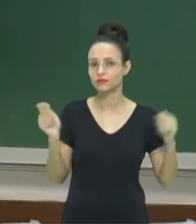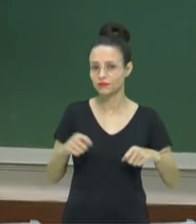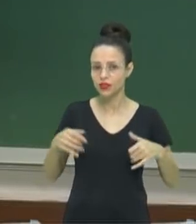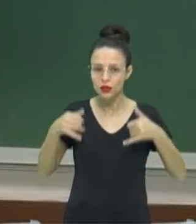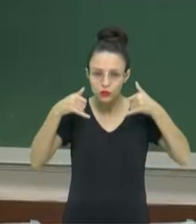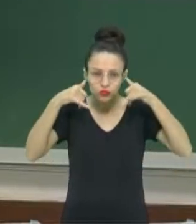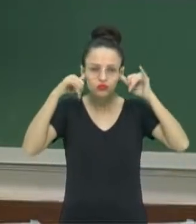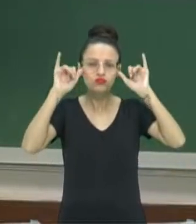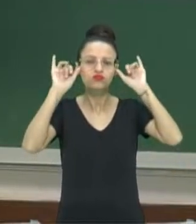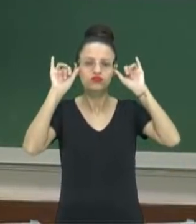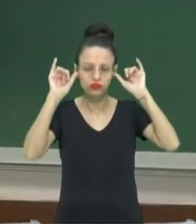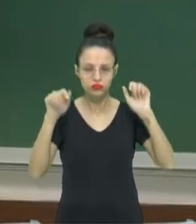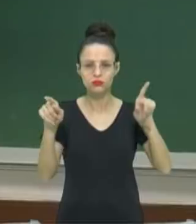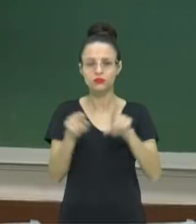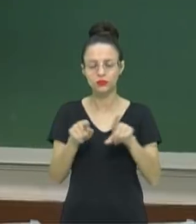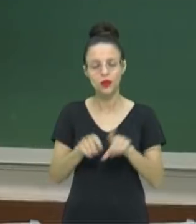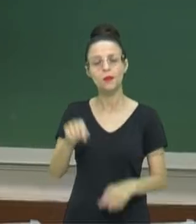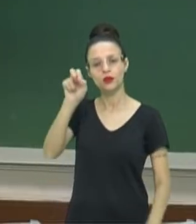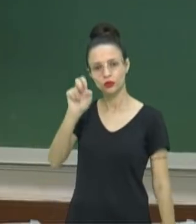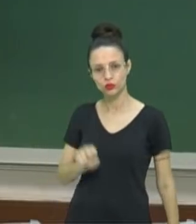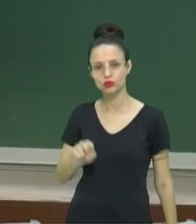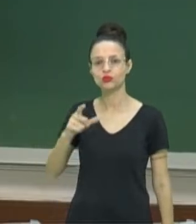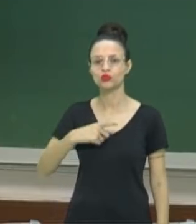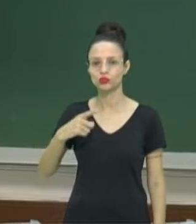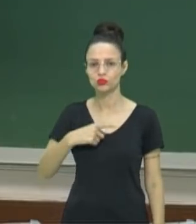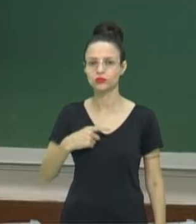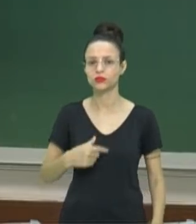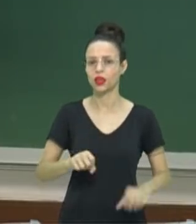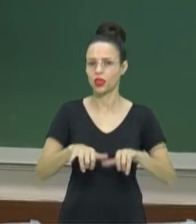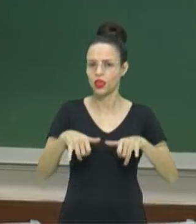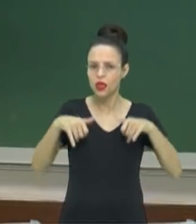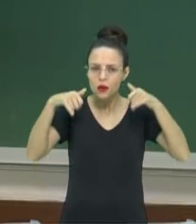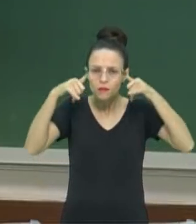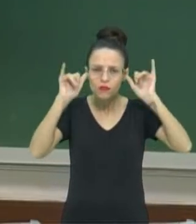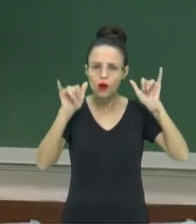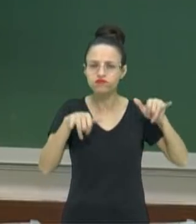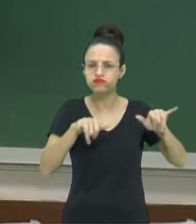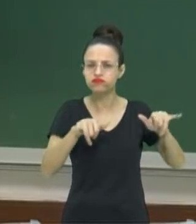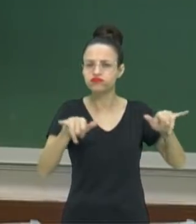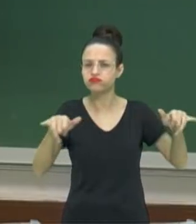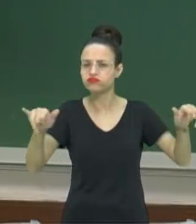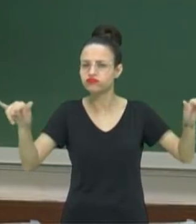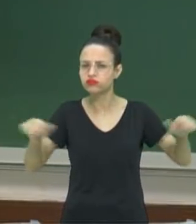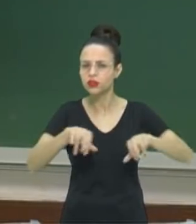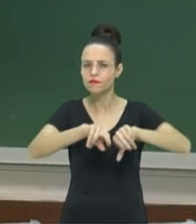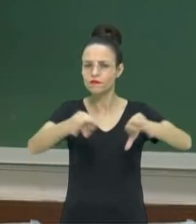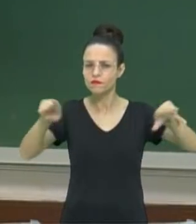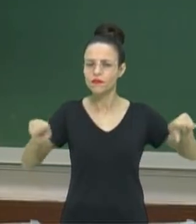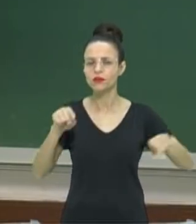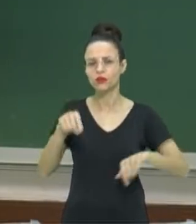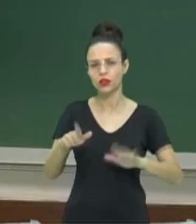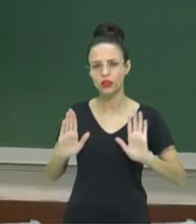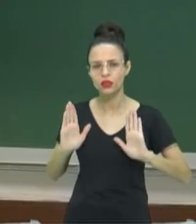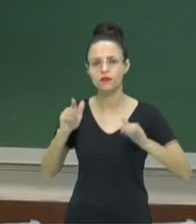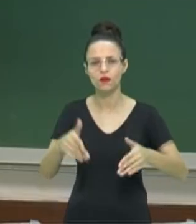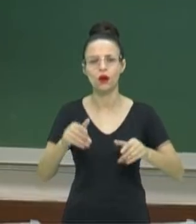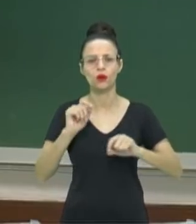gado bovino. Então, a região sul tem grandes rebanhos ali sendo criados, né, destinados